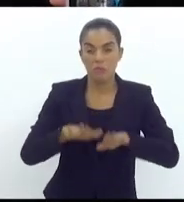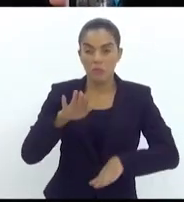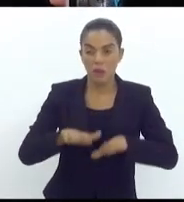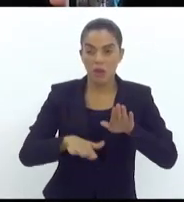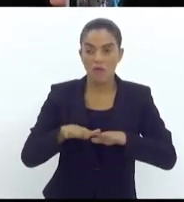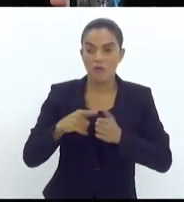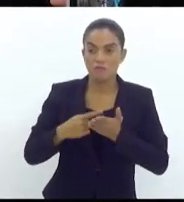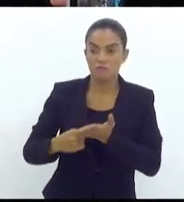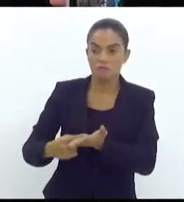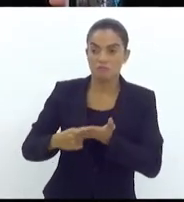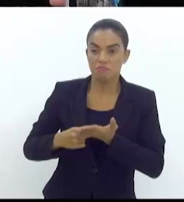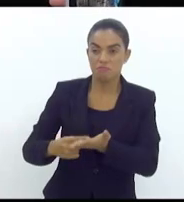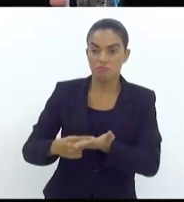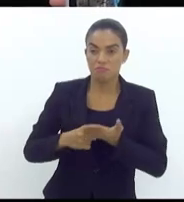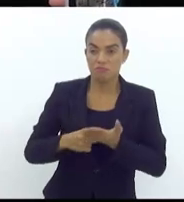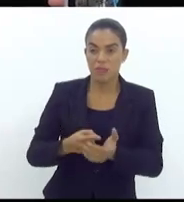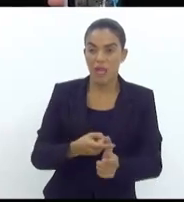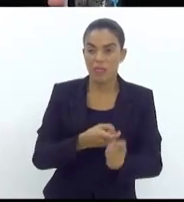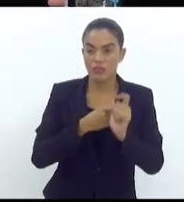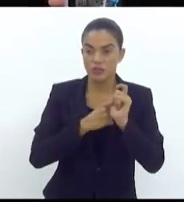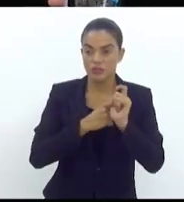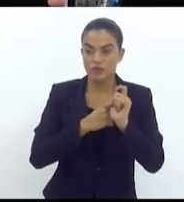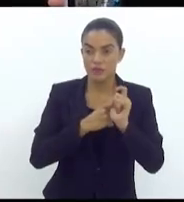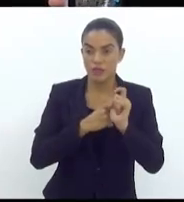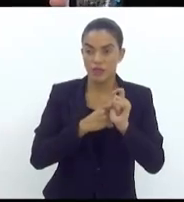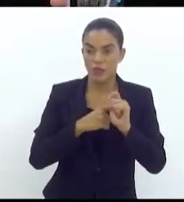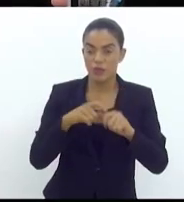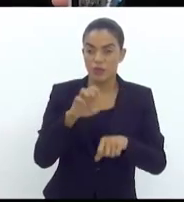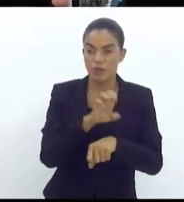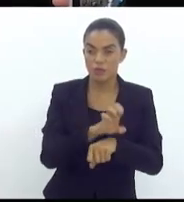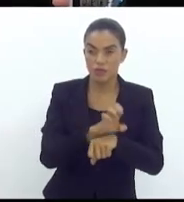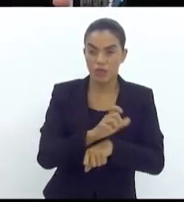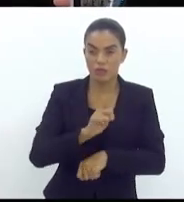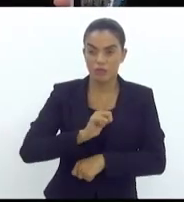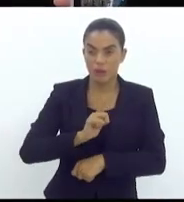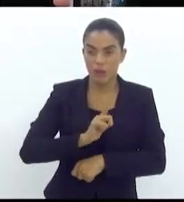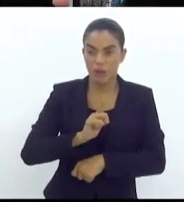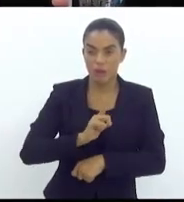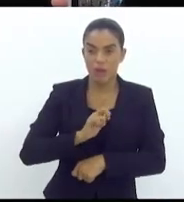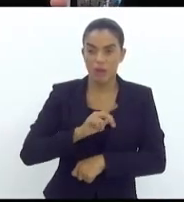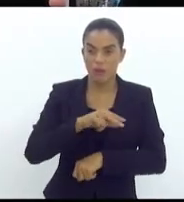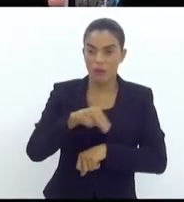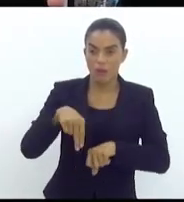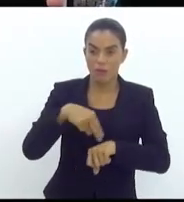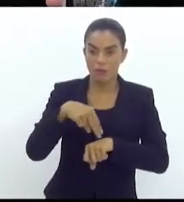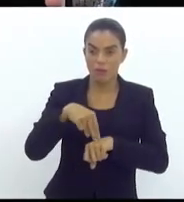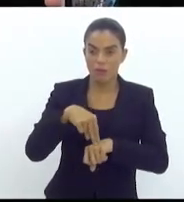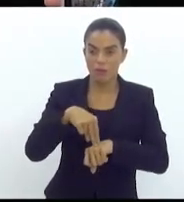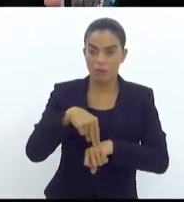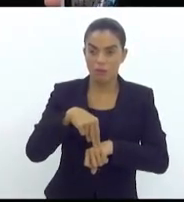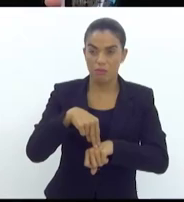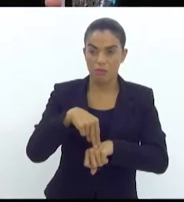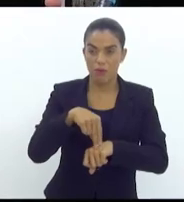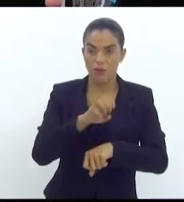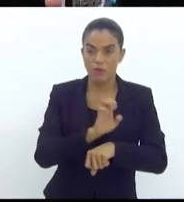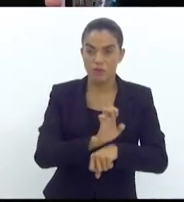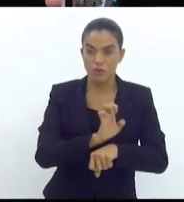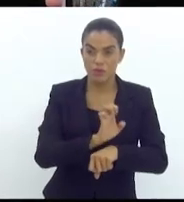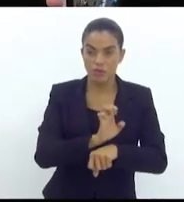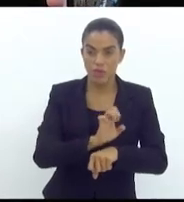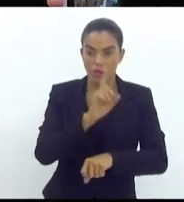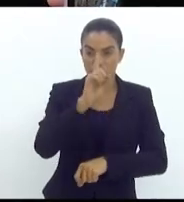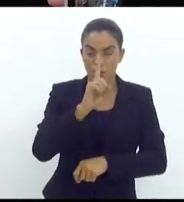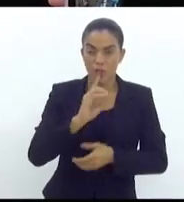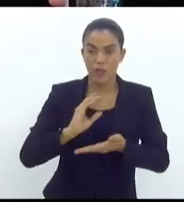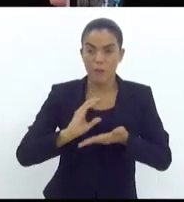renegociar a dívida que o Estado tem a união o estado que manda